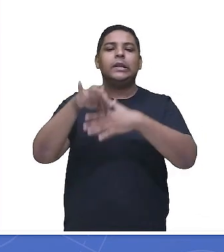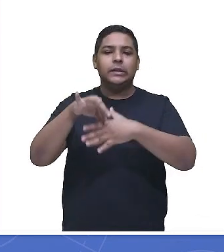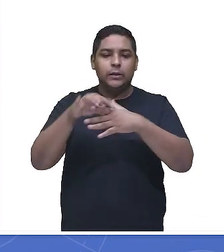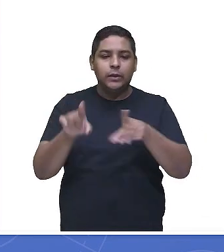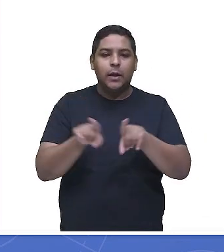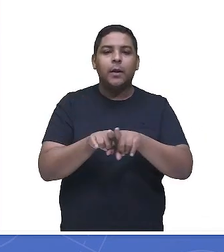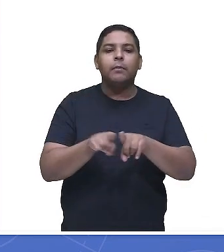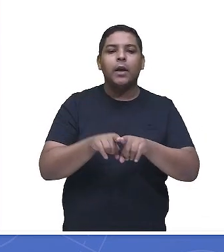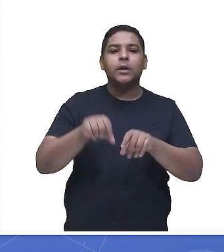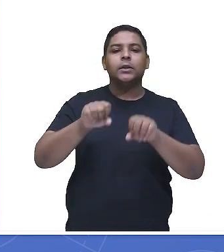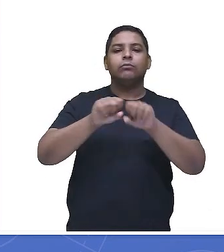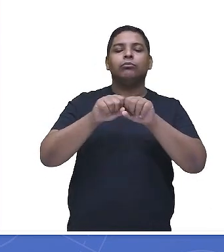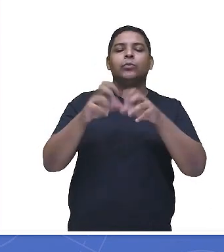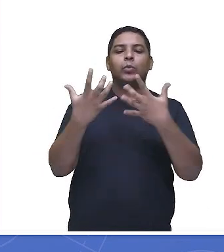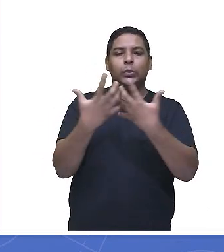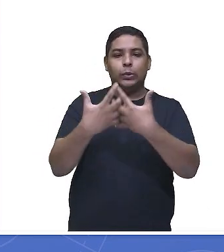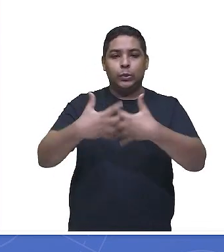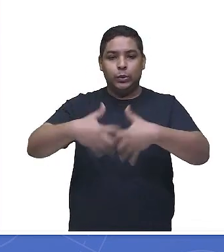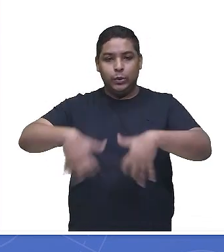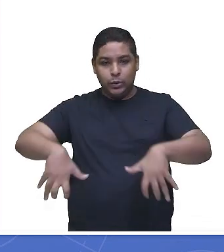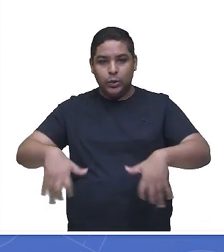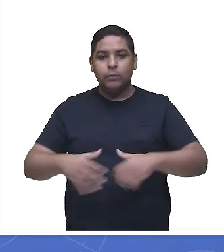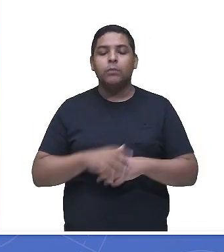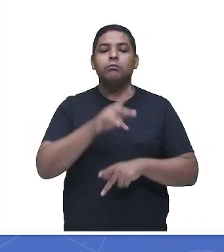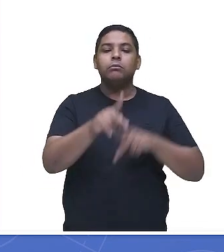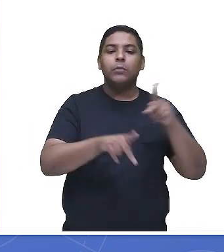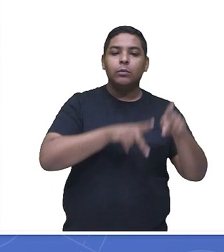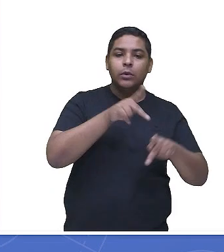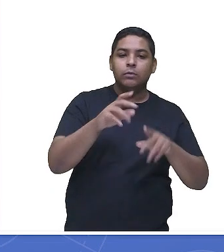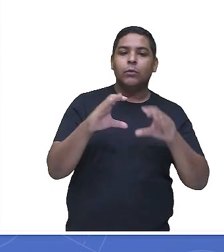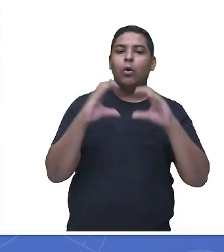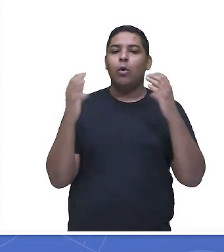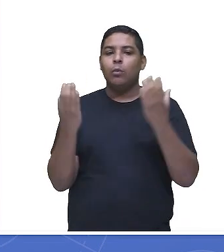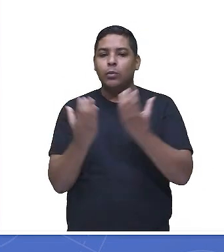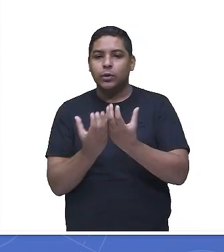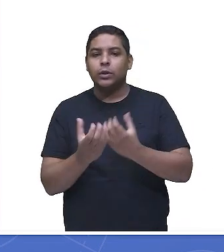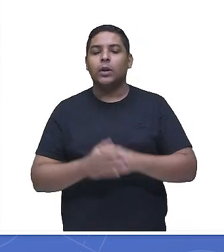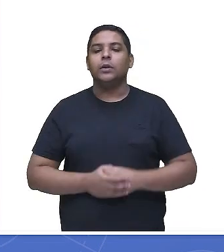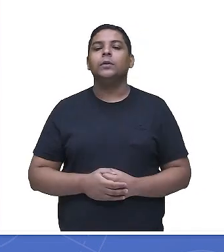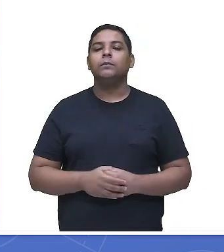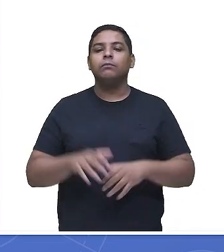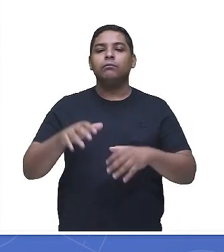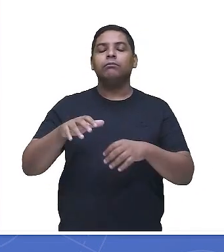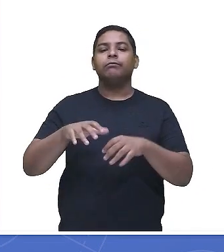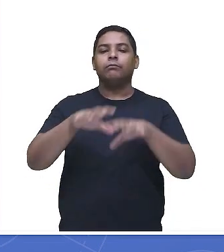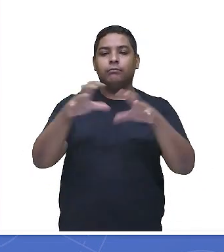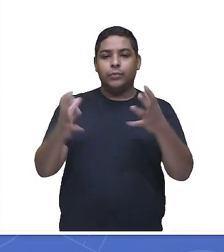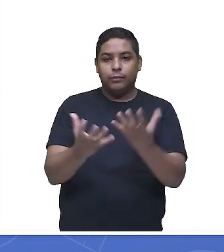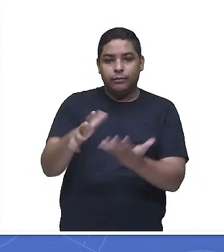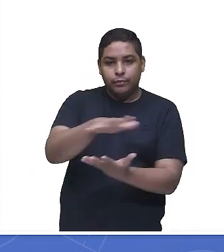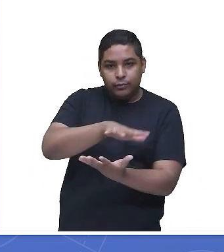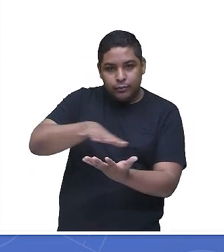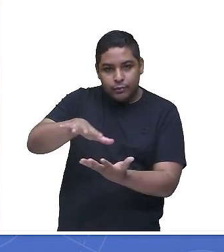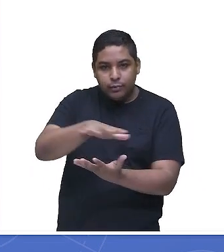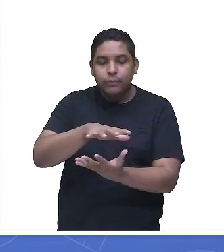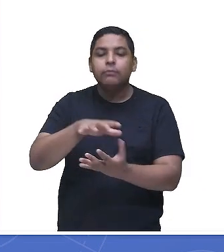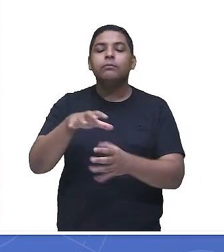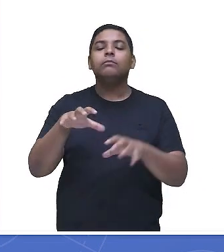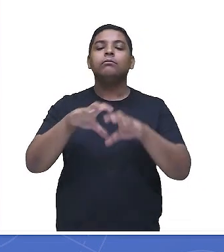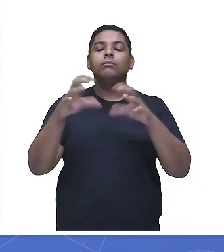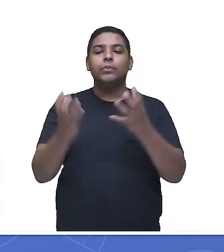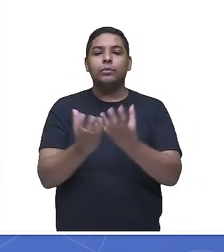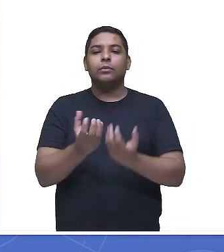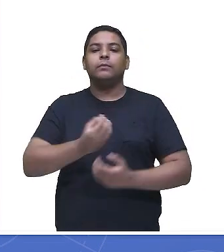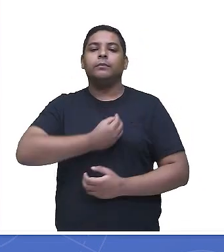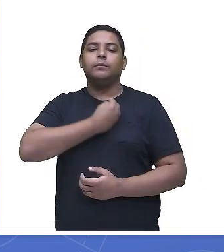sistema, organismo, população, comunidade, ecossistema e biosfera. Calma, calma. Gente, é